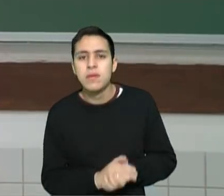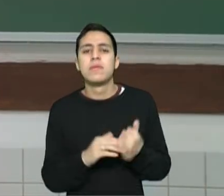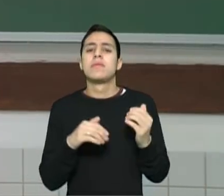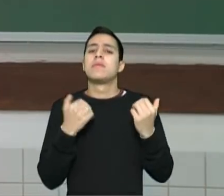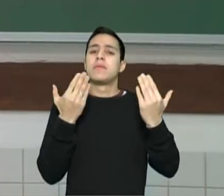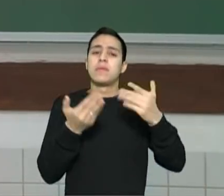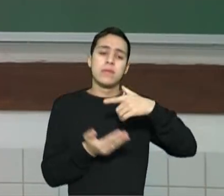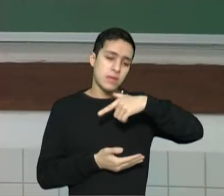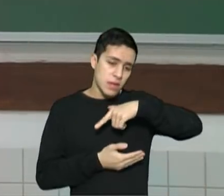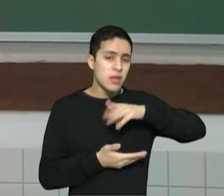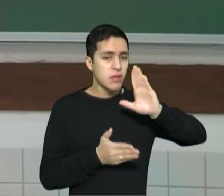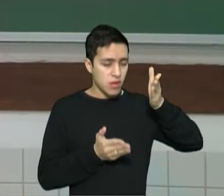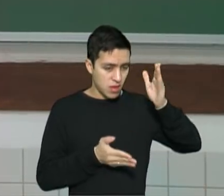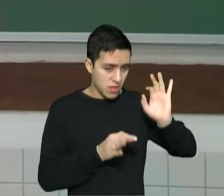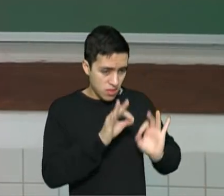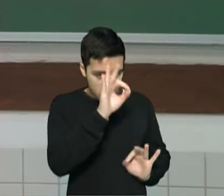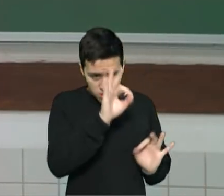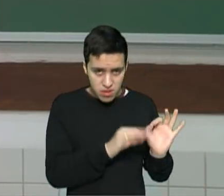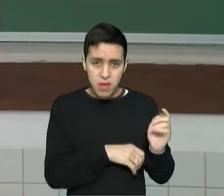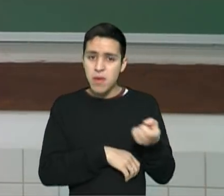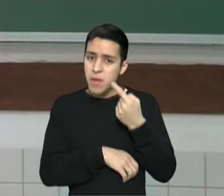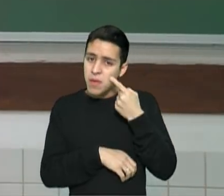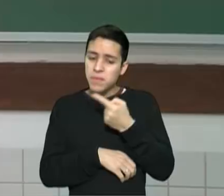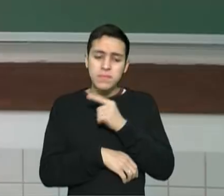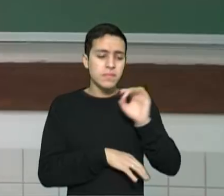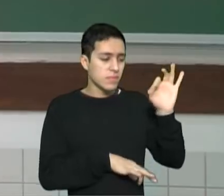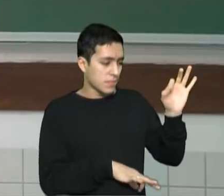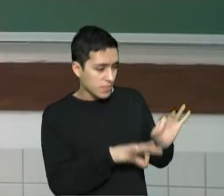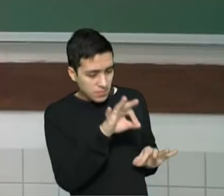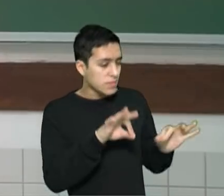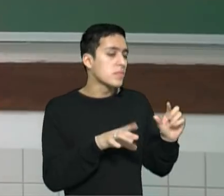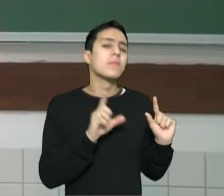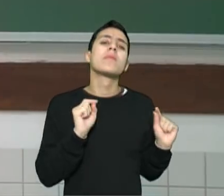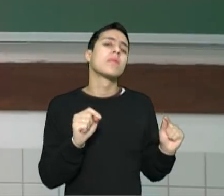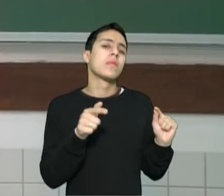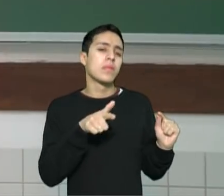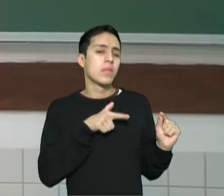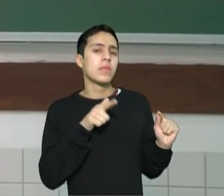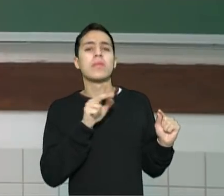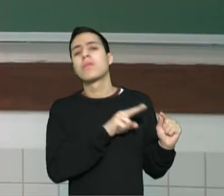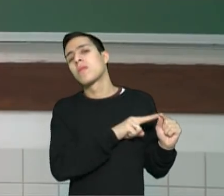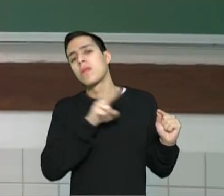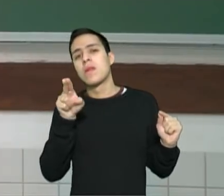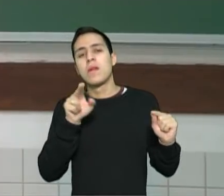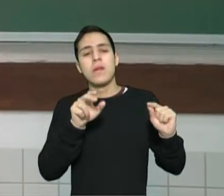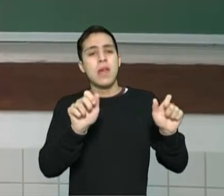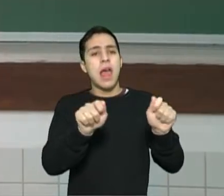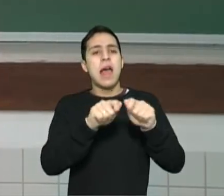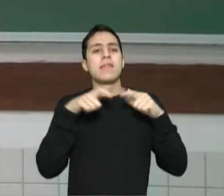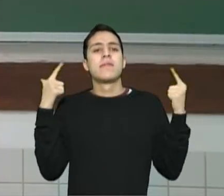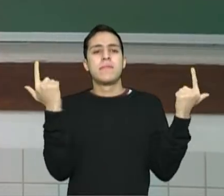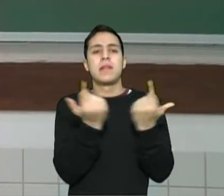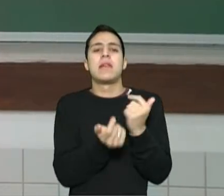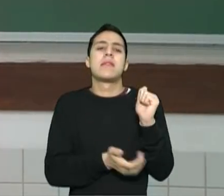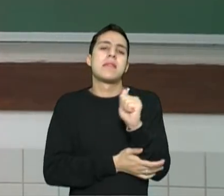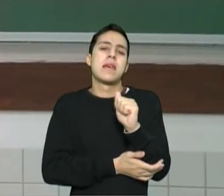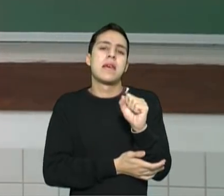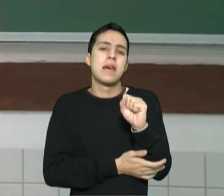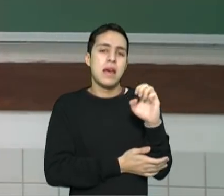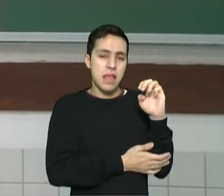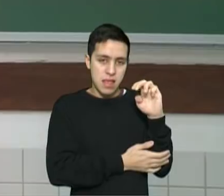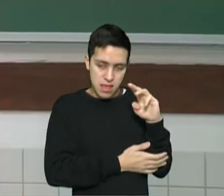existe uma organização. Essa organização prima em torno de uma coisa chamada Assembleia. O que é Assembleia? É